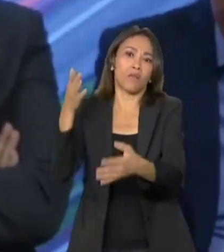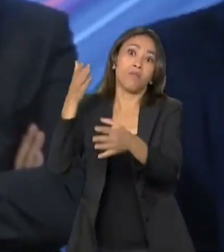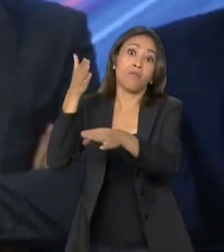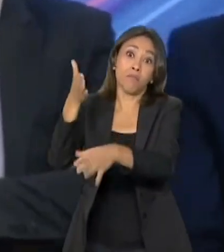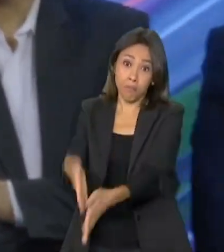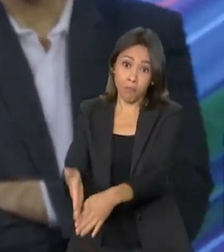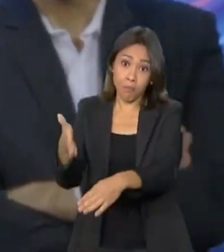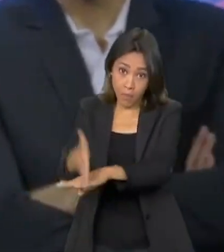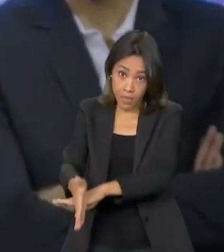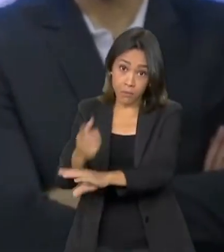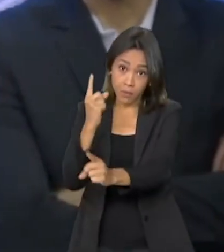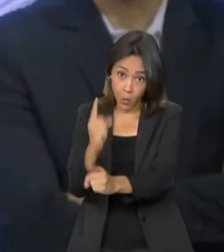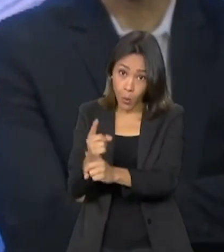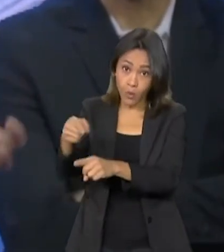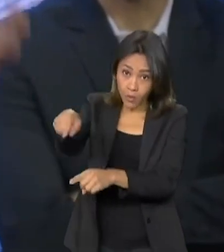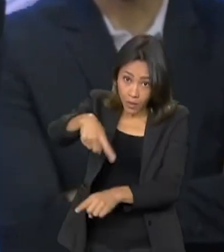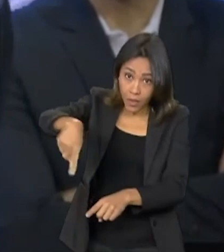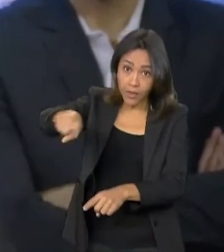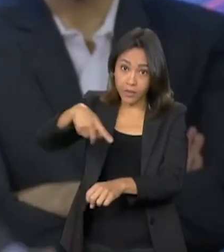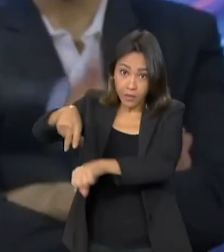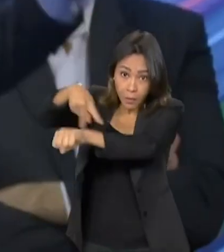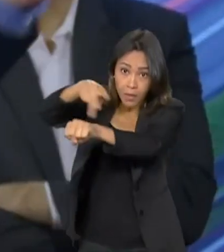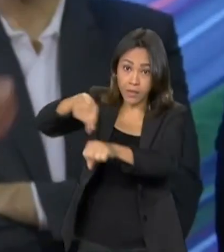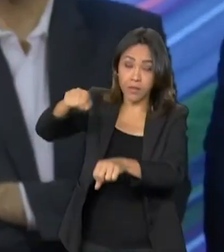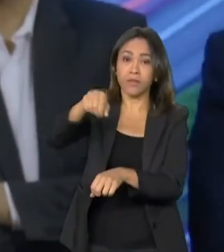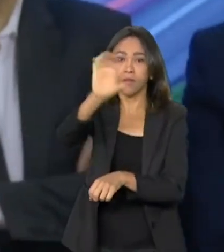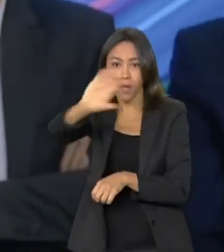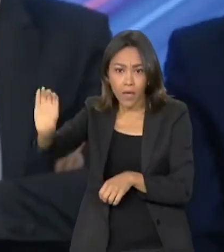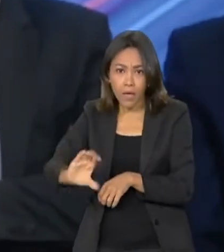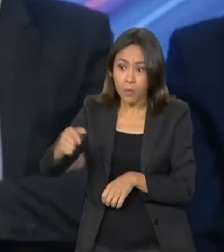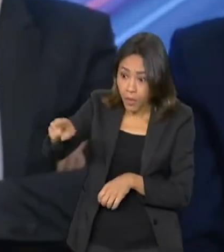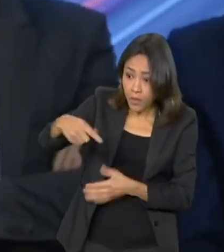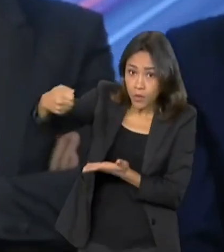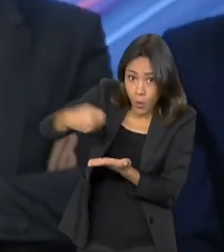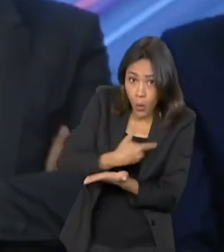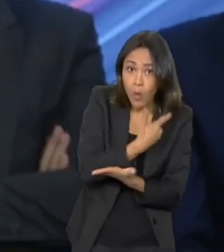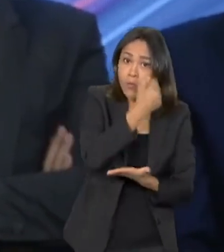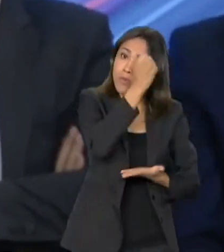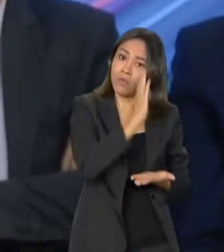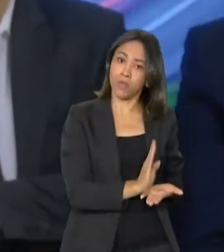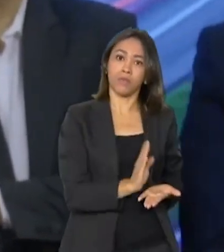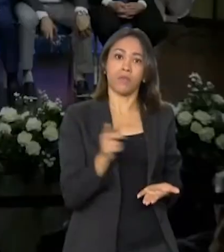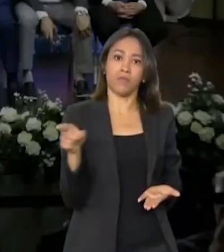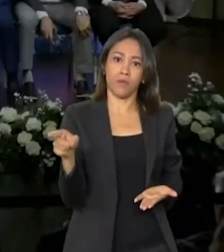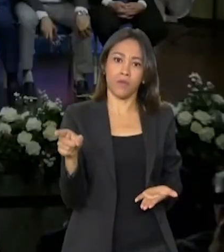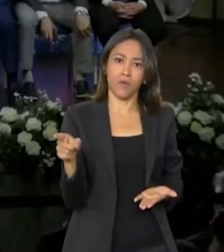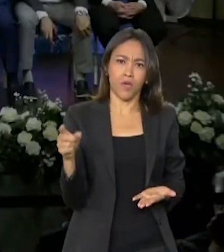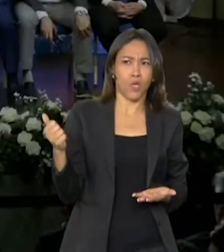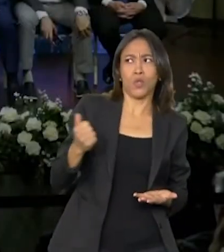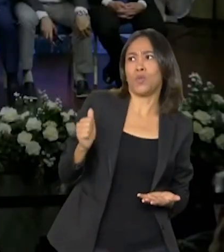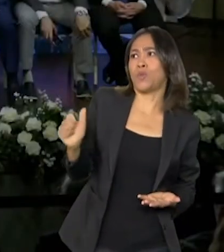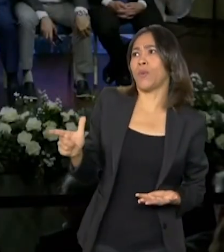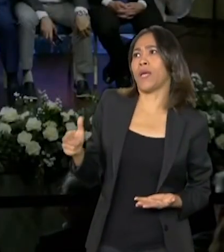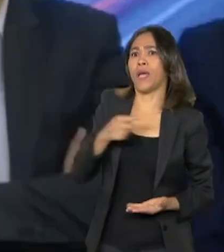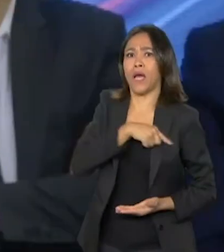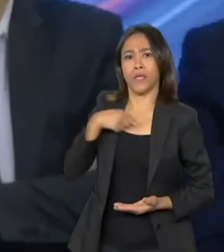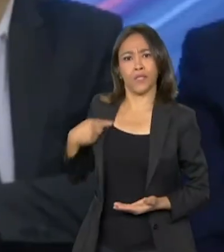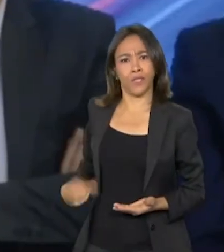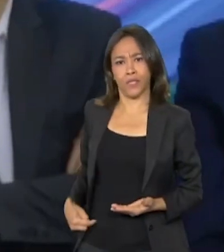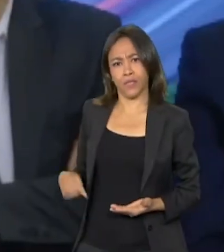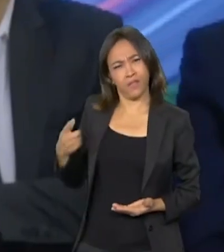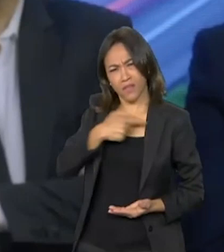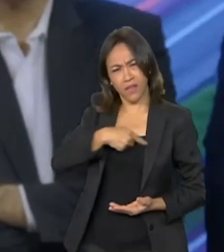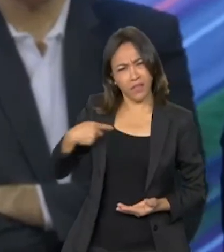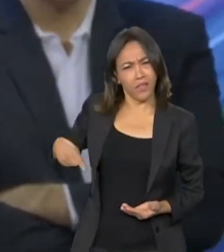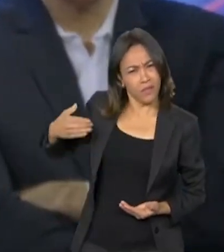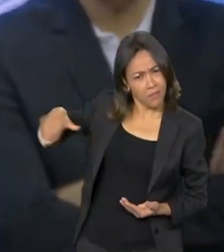deles. E eu acho muito importante, porque eles compram do Brasil. Eles não compram tanto que a China compra, mas eles compram o